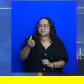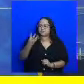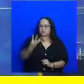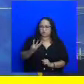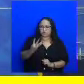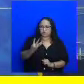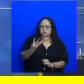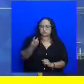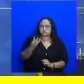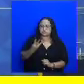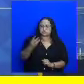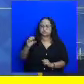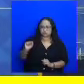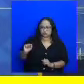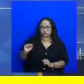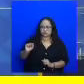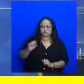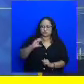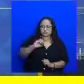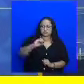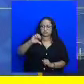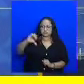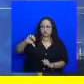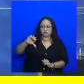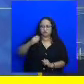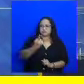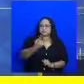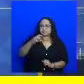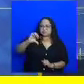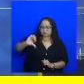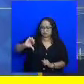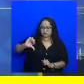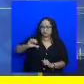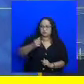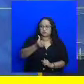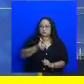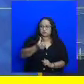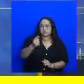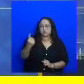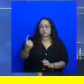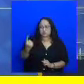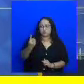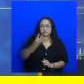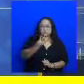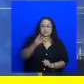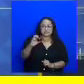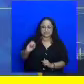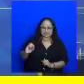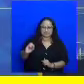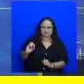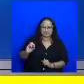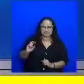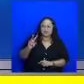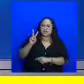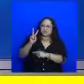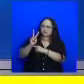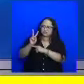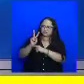20, 64, 38, 09, 19, 61 e